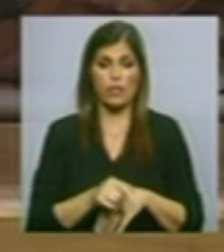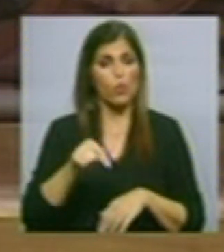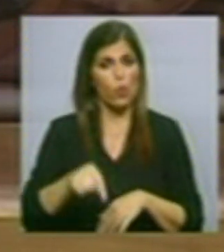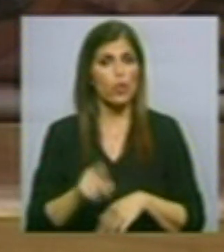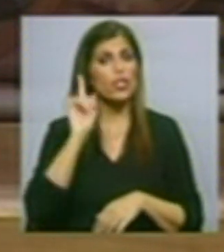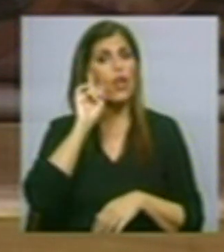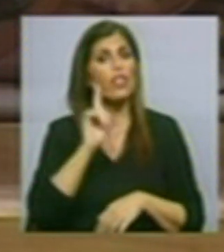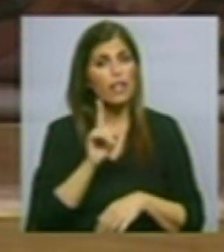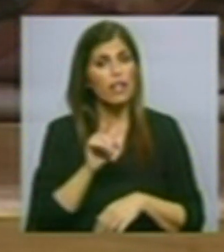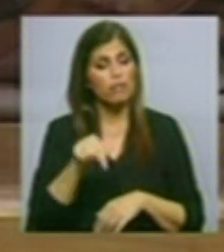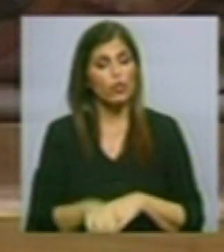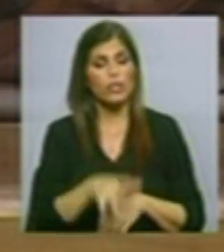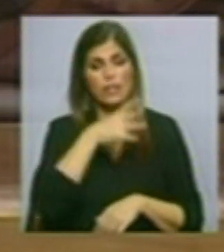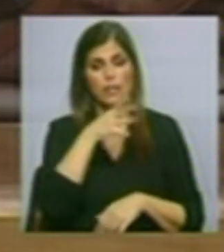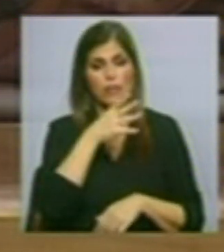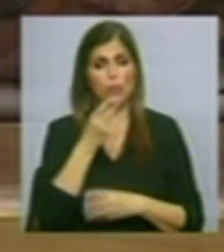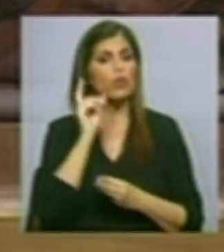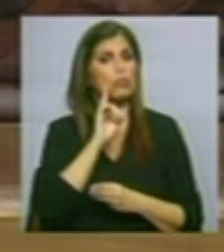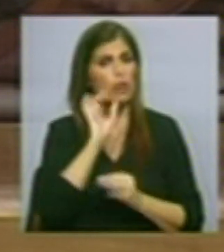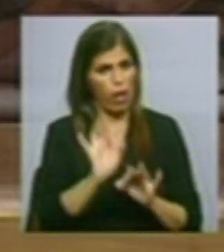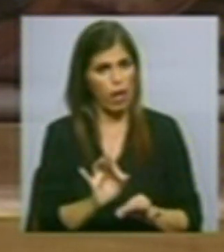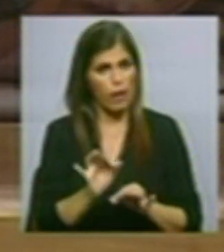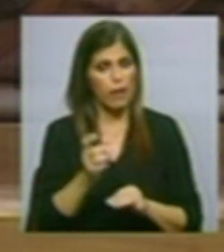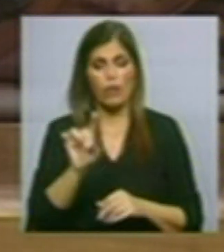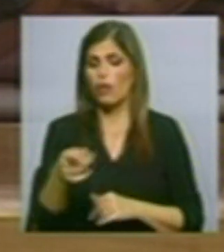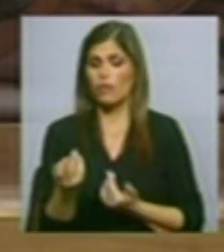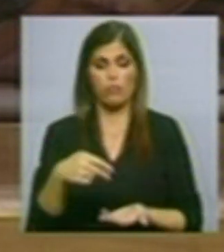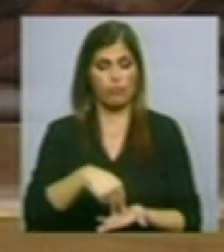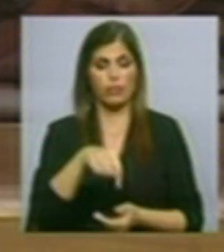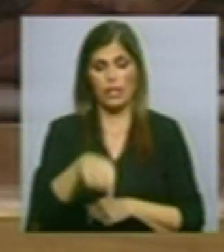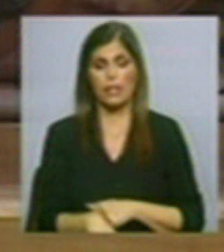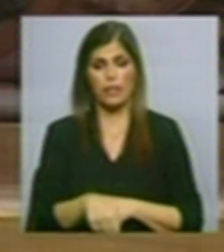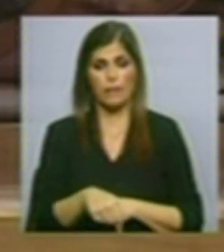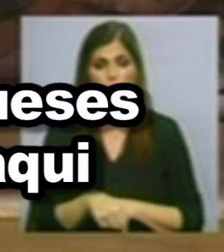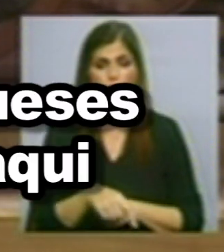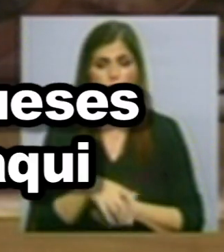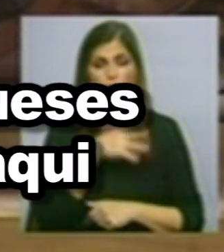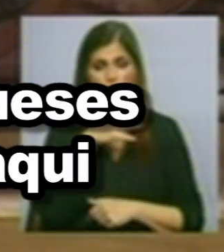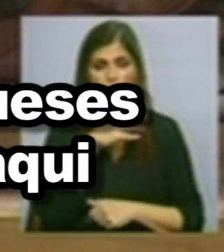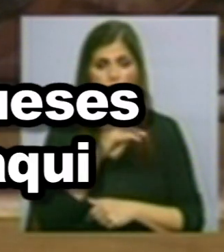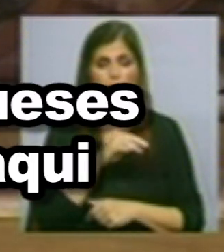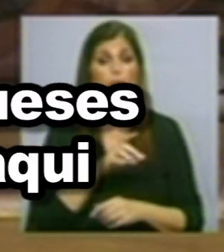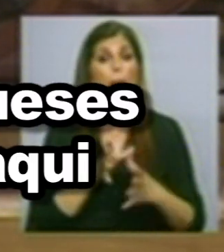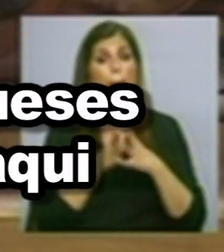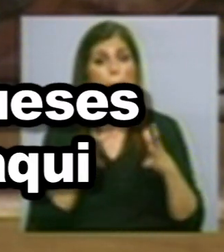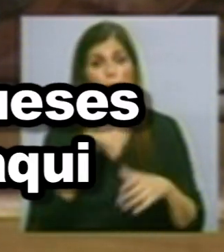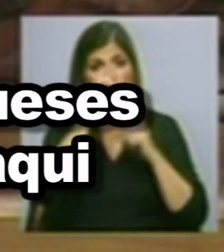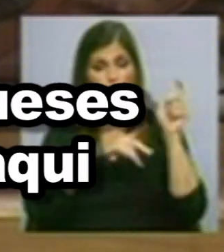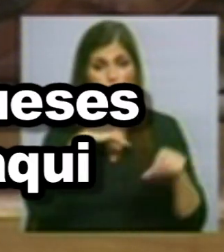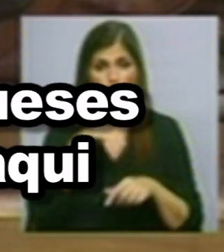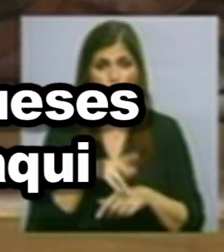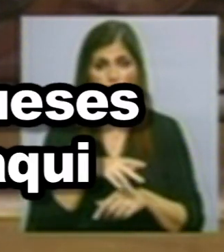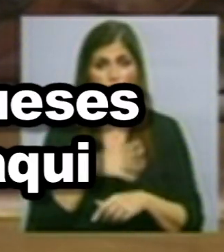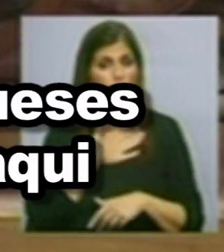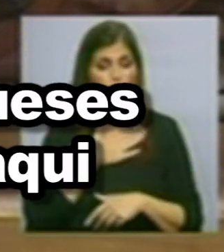dia de dizer que, por muito importante que seja, não deveríamos estar aqui e arrisco-me a dizer, uma grande maioria dos portugueses não